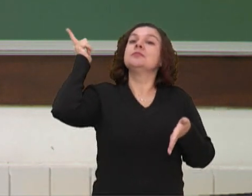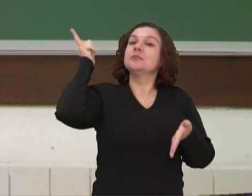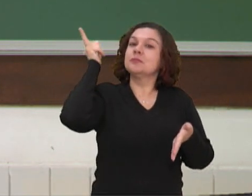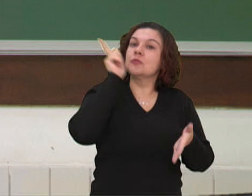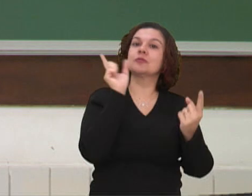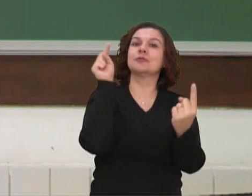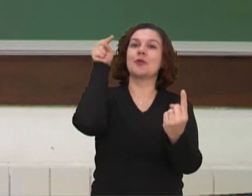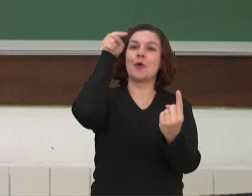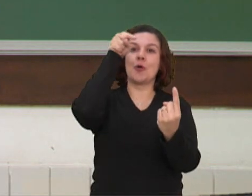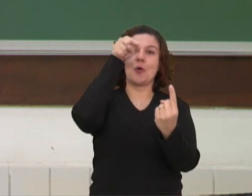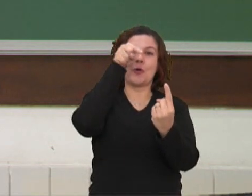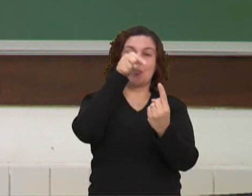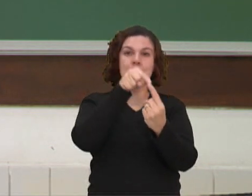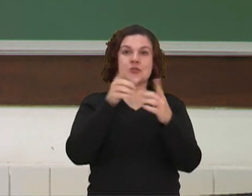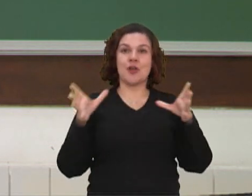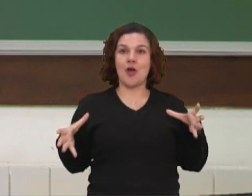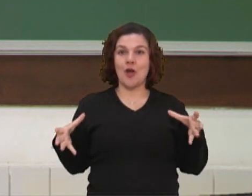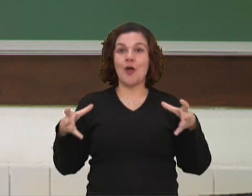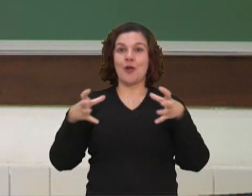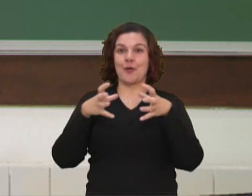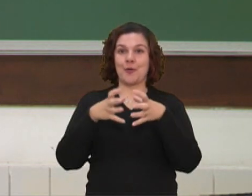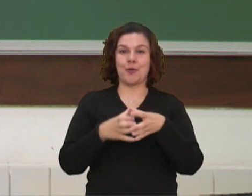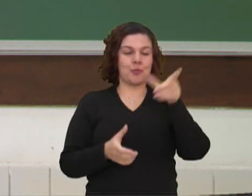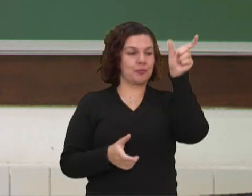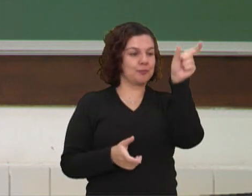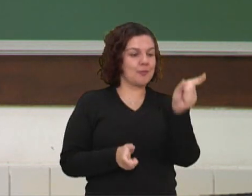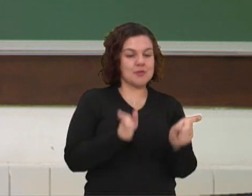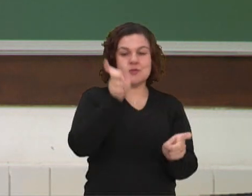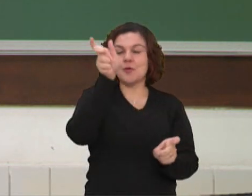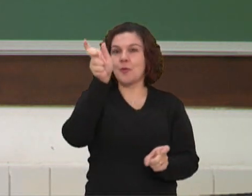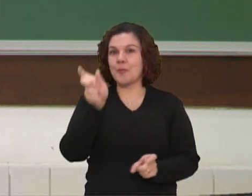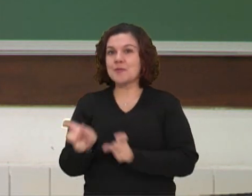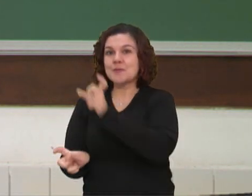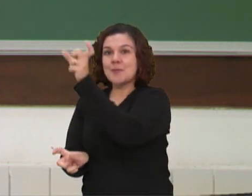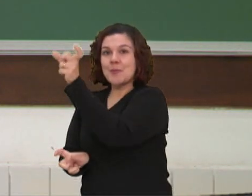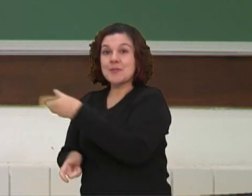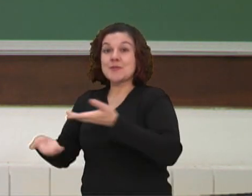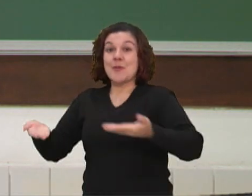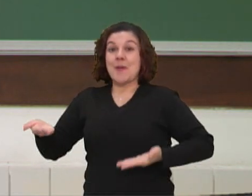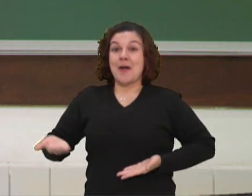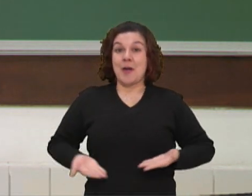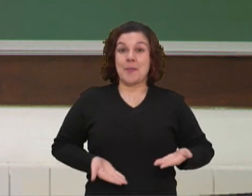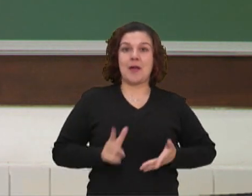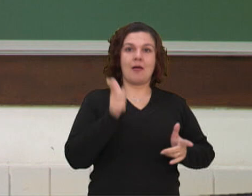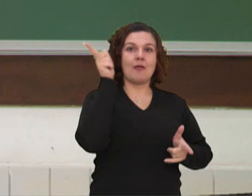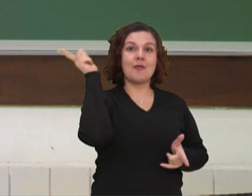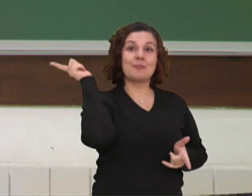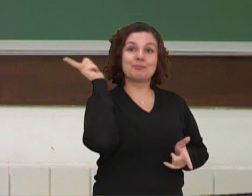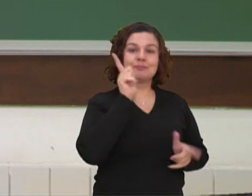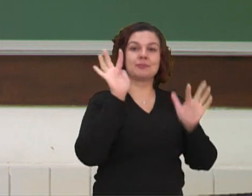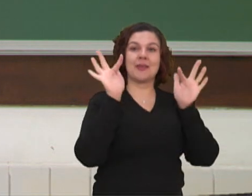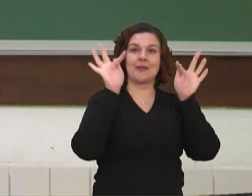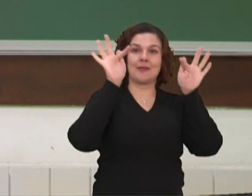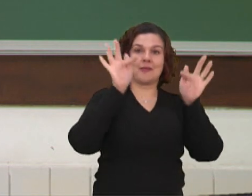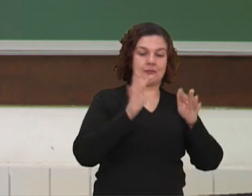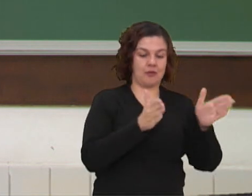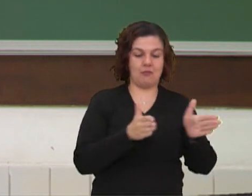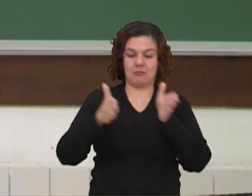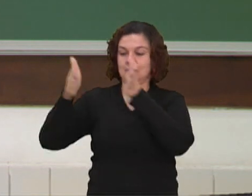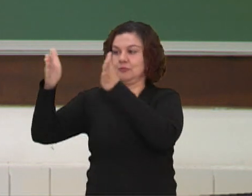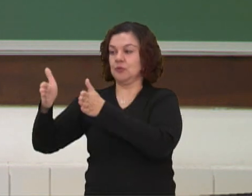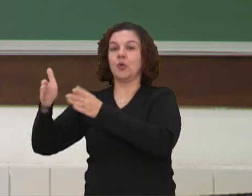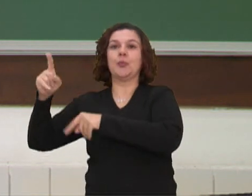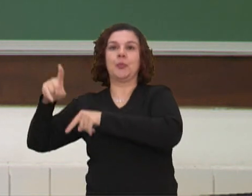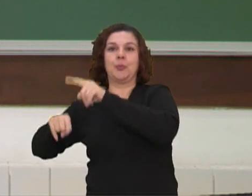com um conjunto de trabalhadores que faziam o processo para chegar lá no final e eu ter uma peça